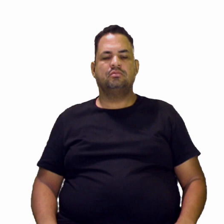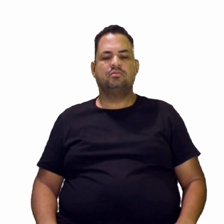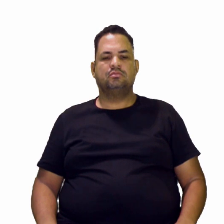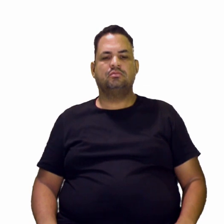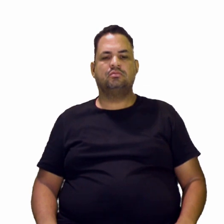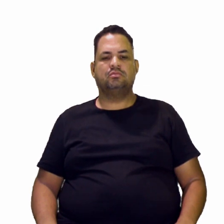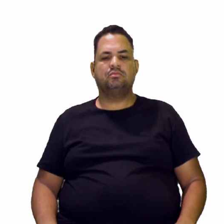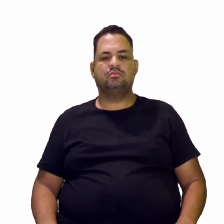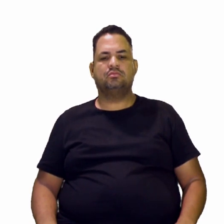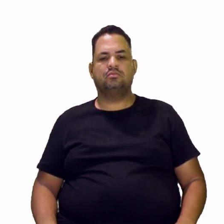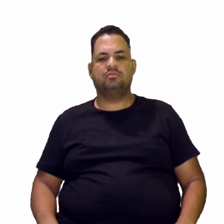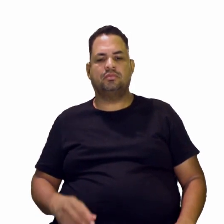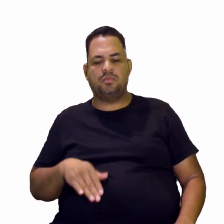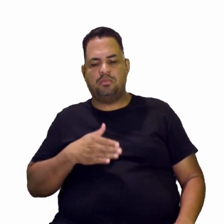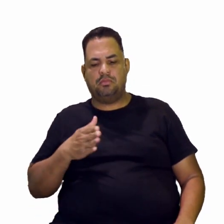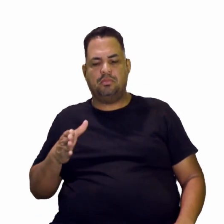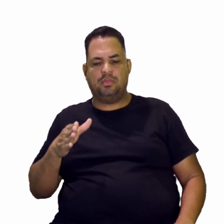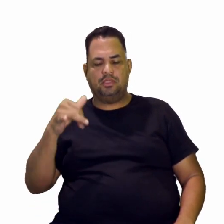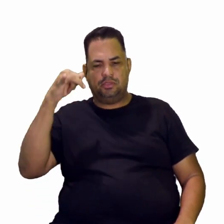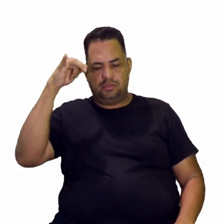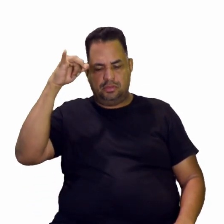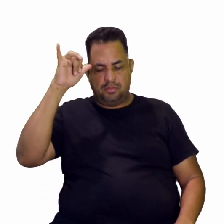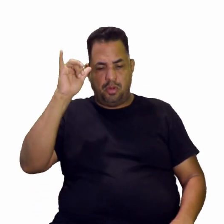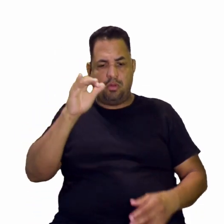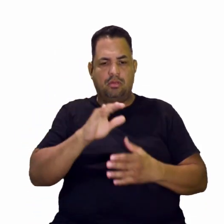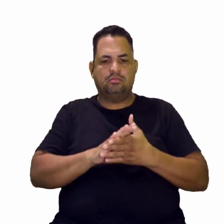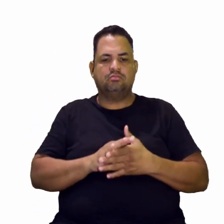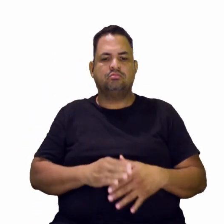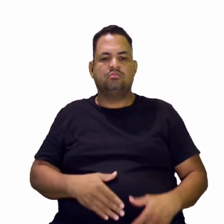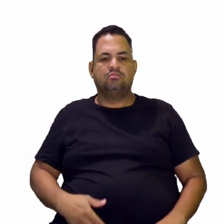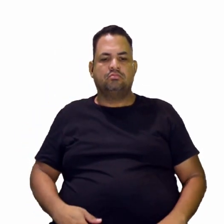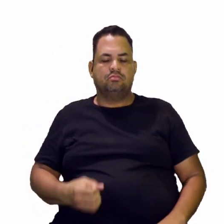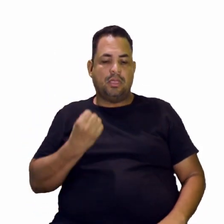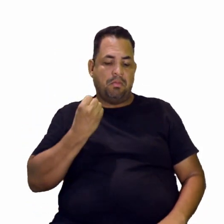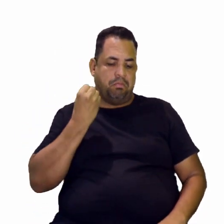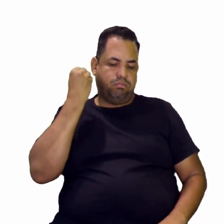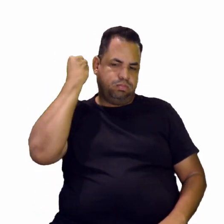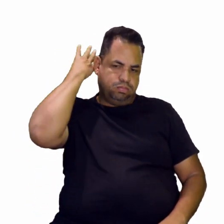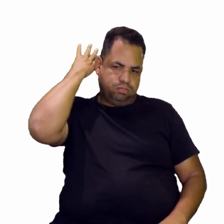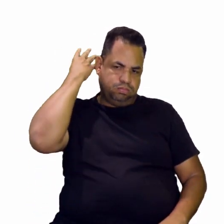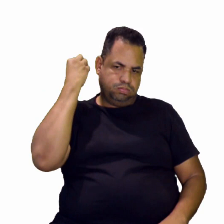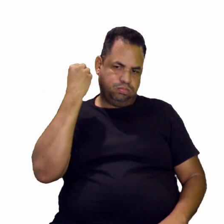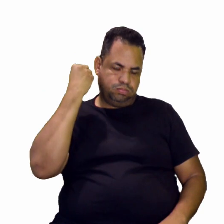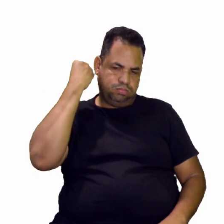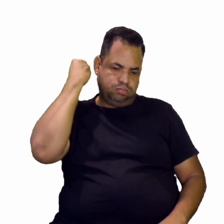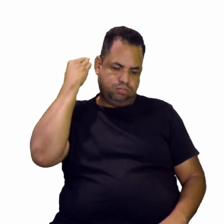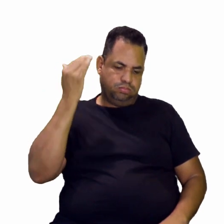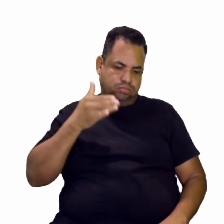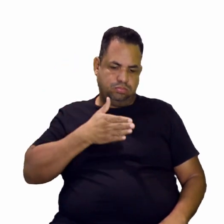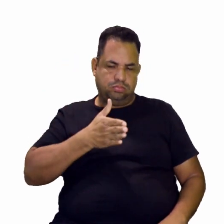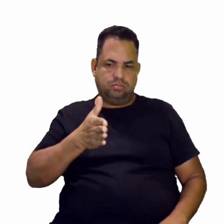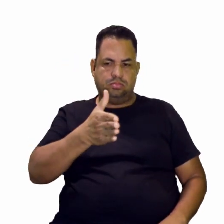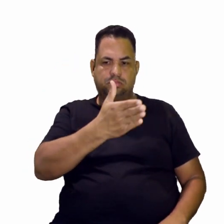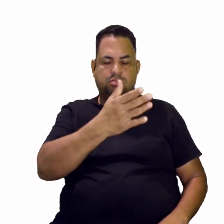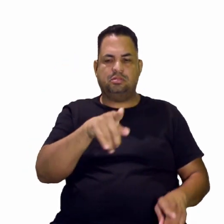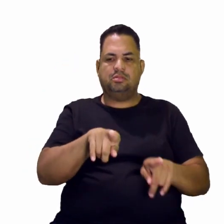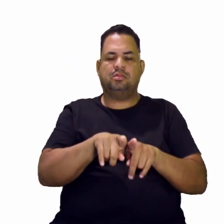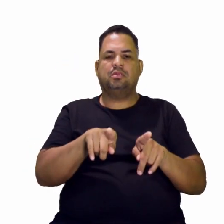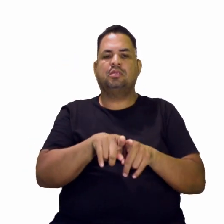como o peixe-boi, como, por exemplo, a baleia nos oceanos, né? Então, o ambiente